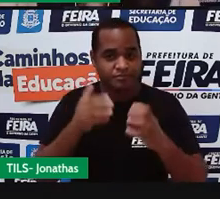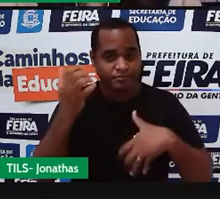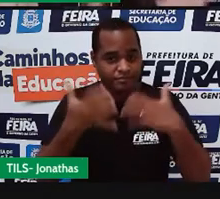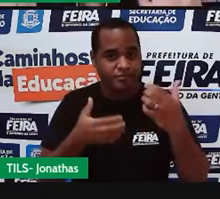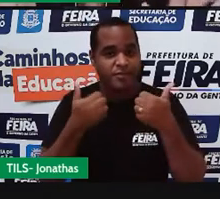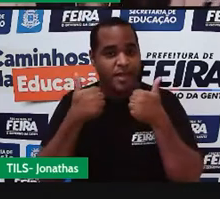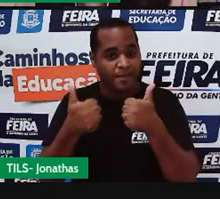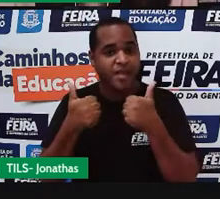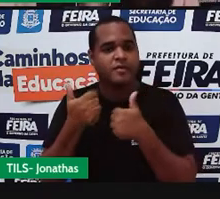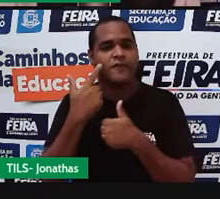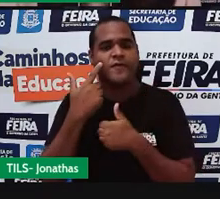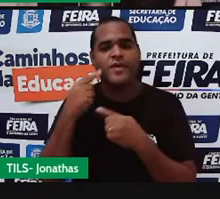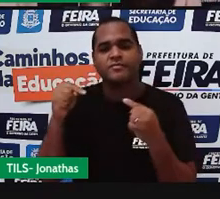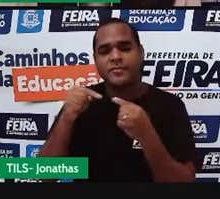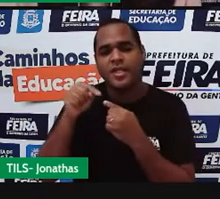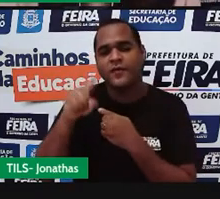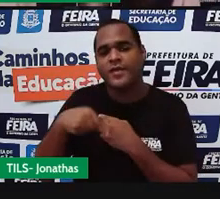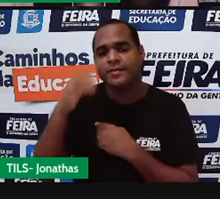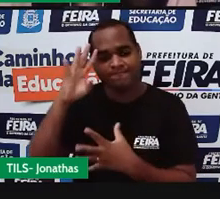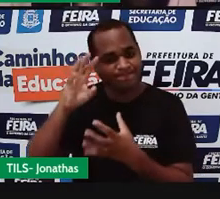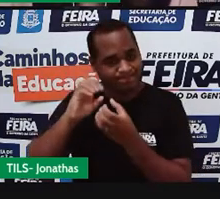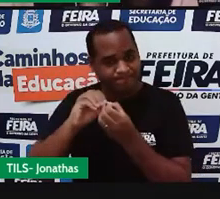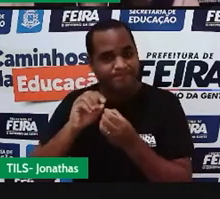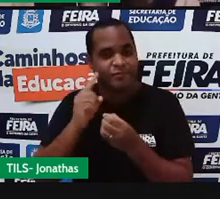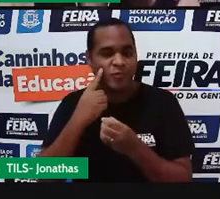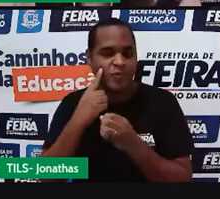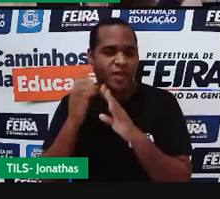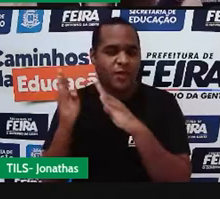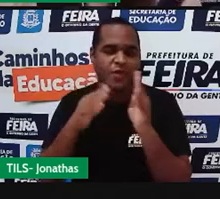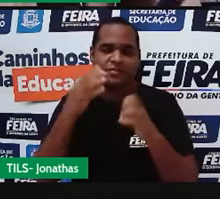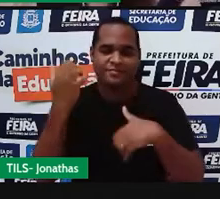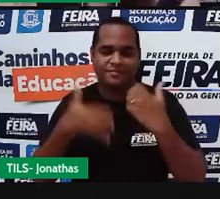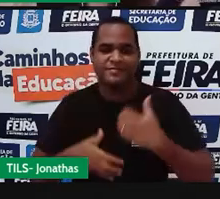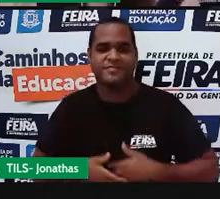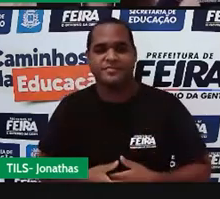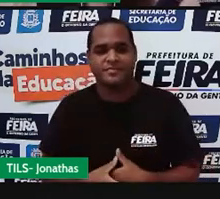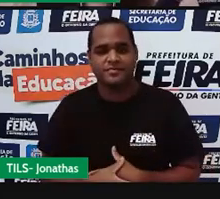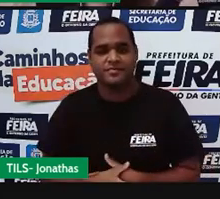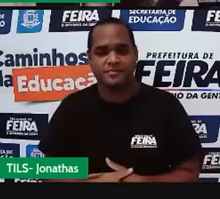que ele é bem didático para vocês compreenderem tá